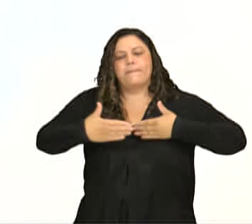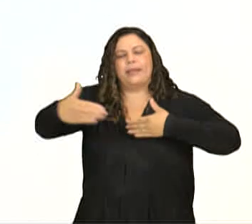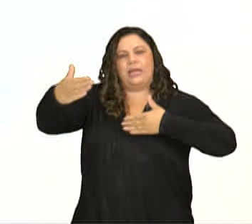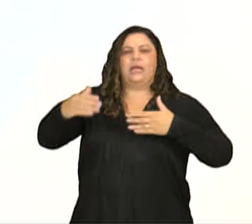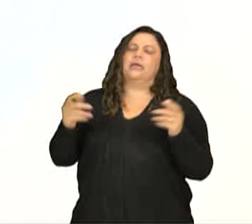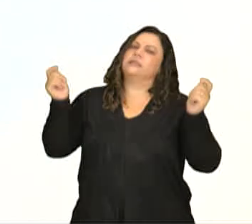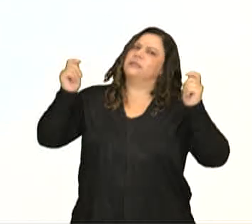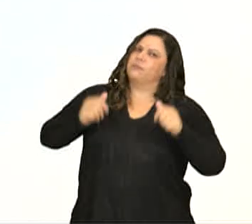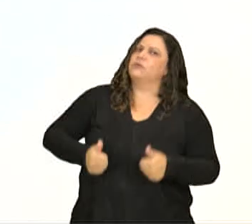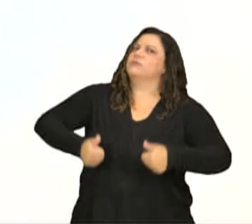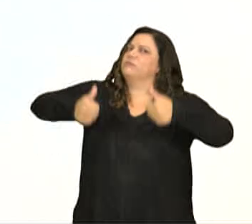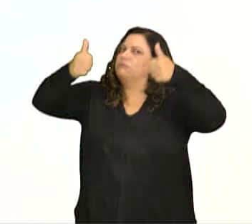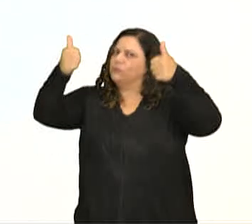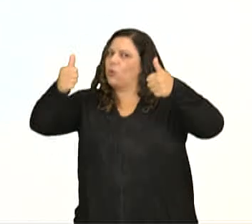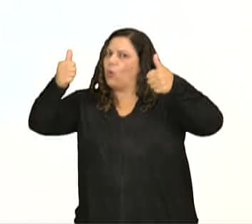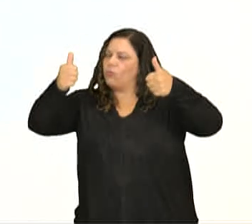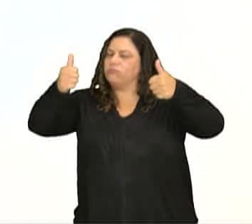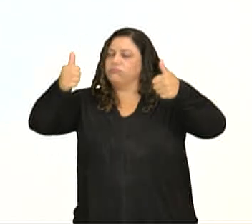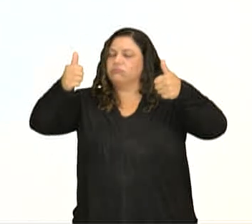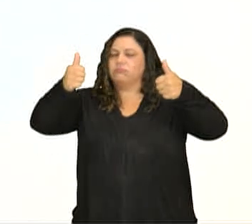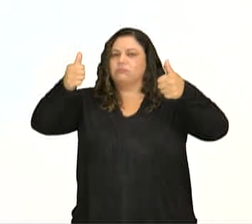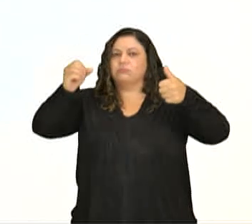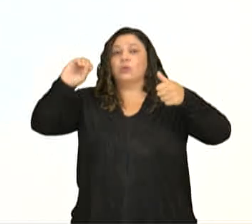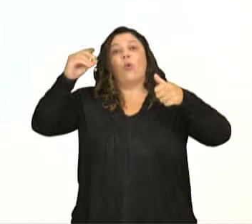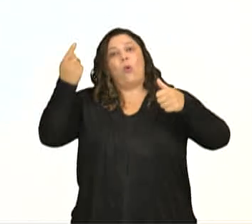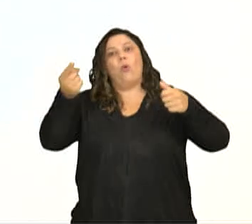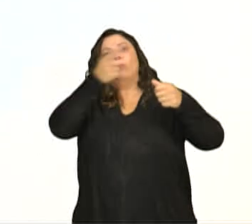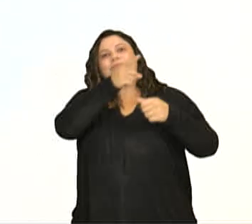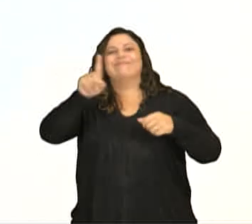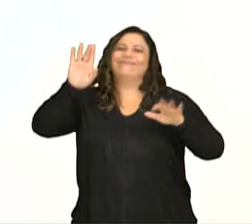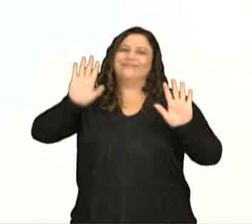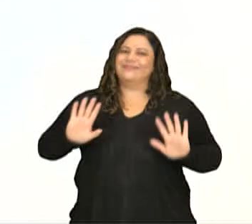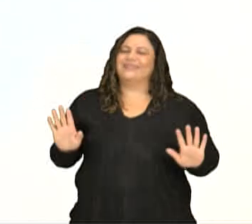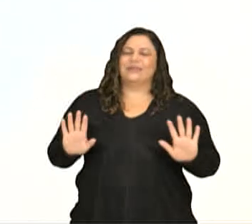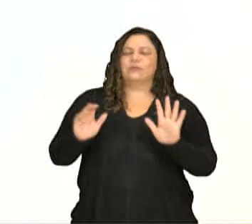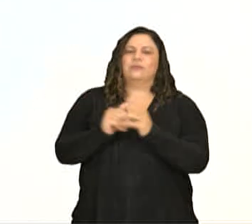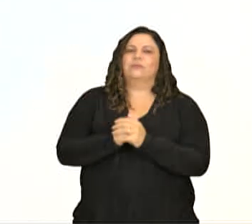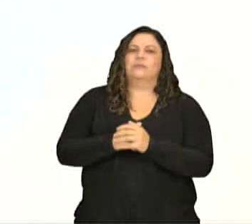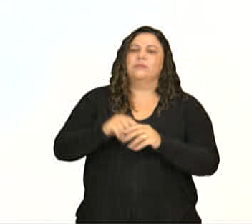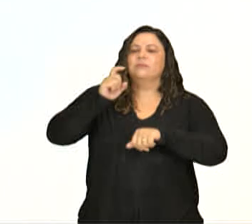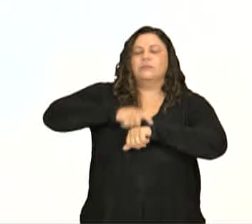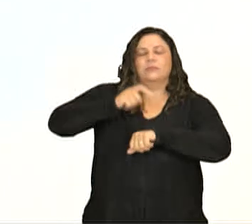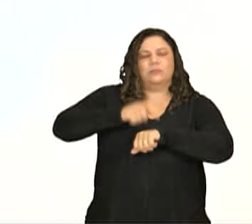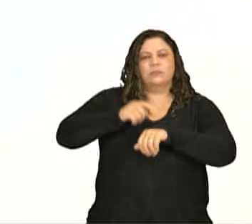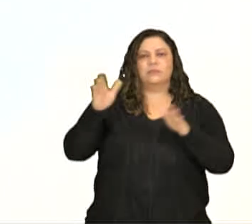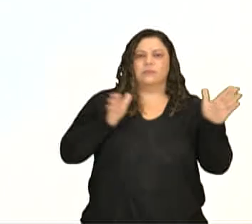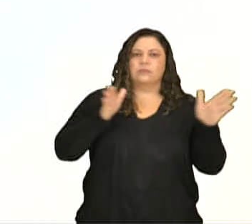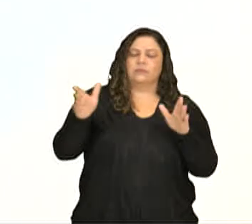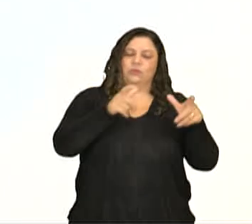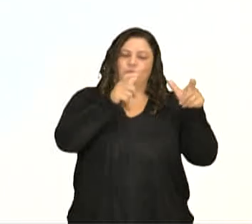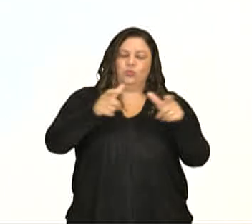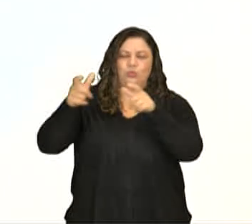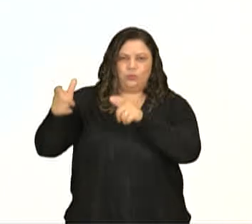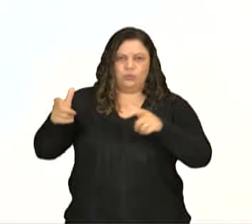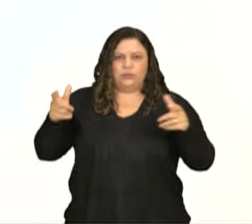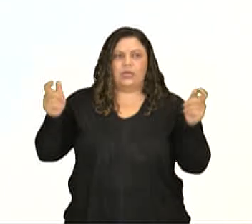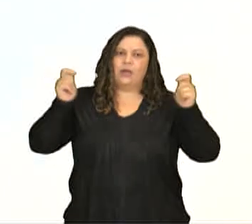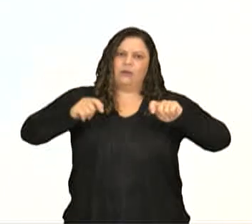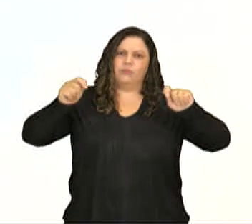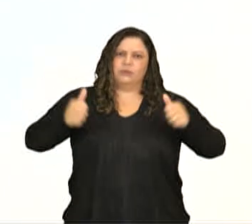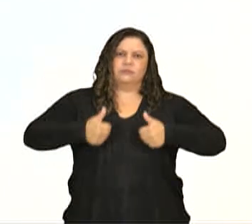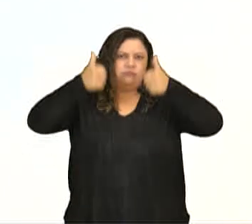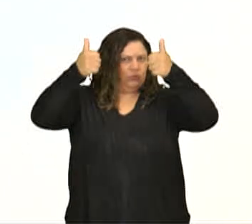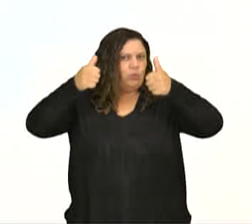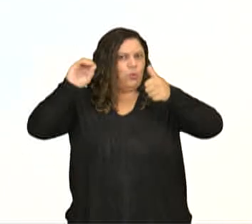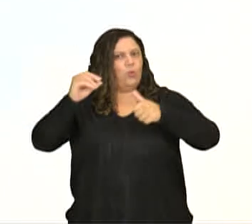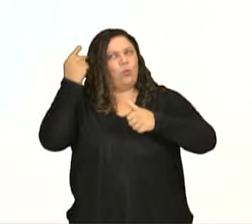serem favoráveis, ou seja, serem boas para elas, ou não a uma espécie naquele momento e lugar. Tá? Pode ser